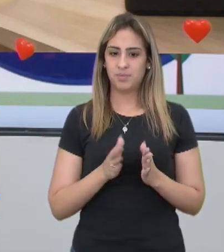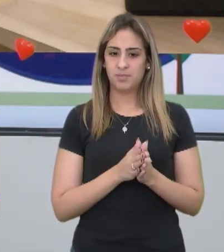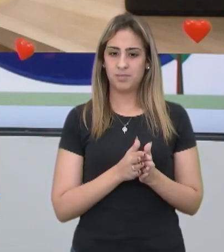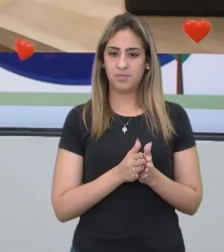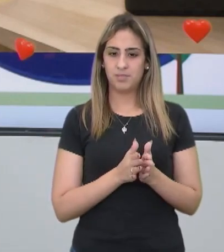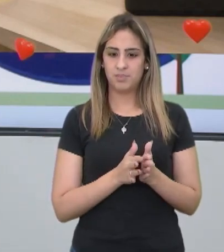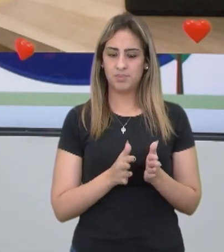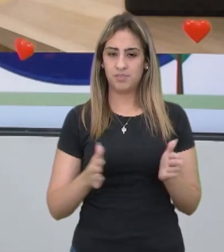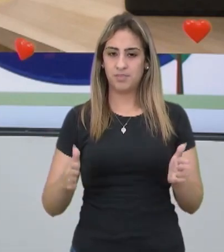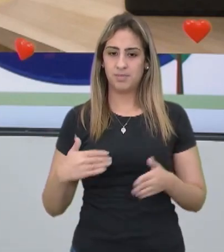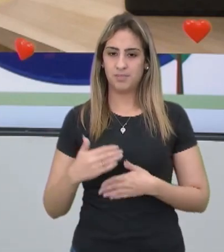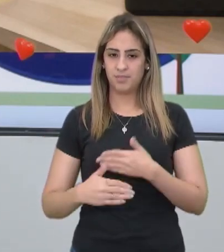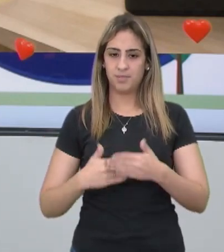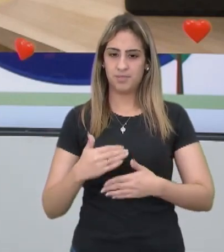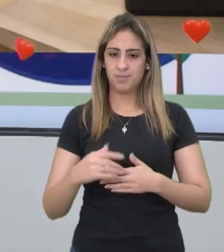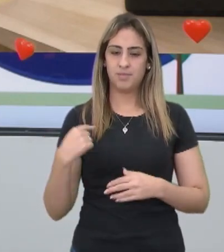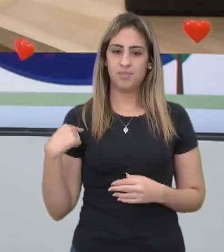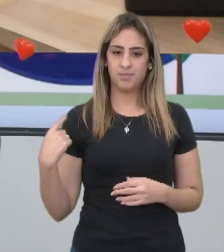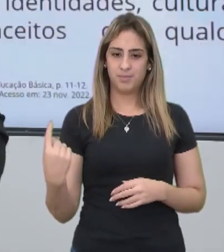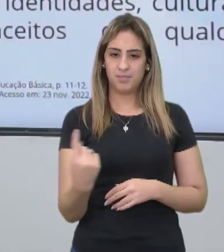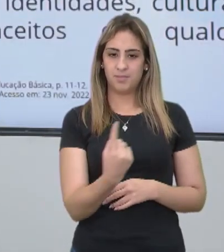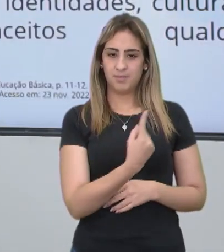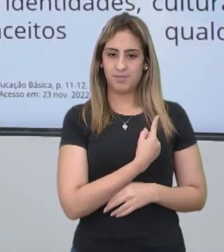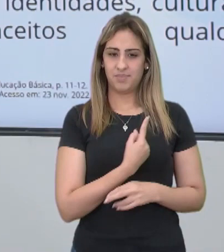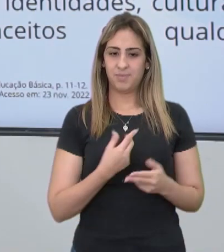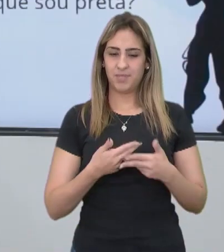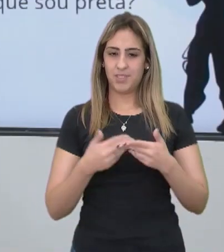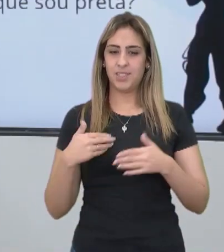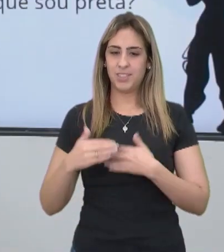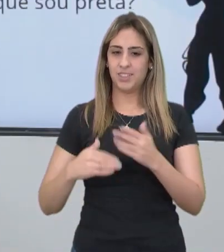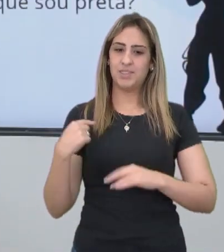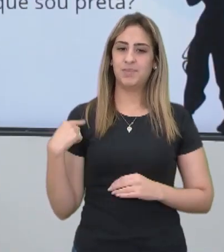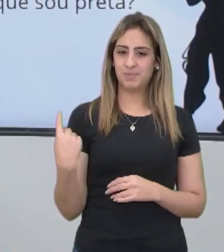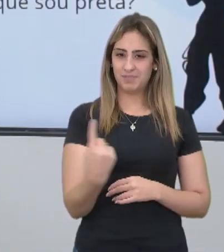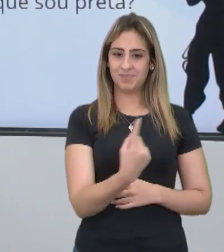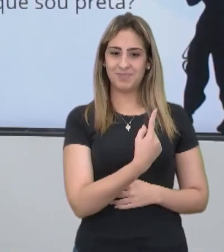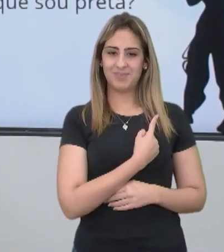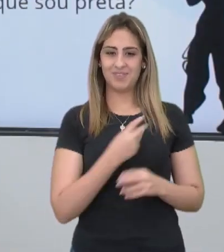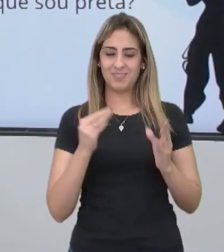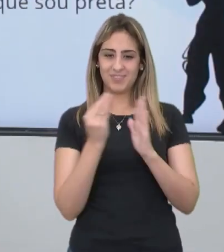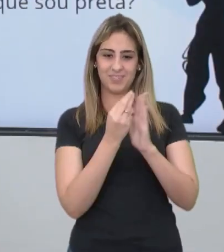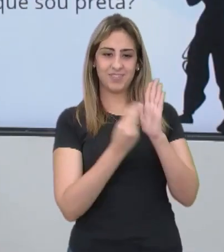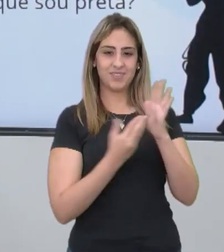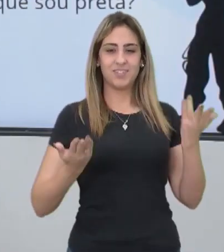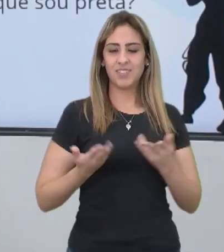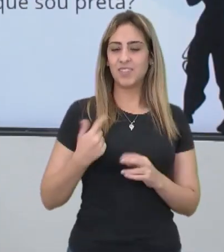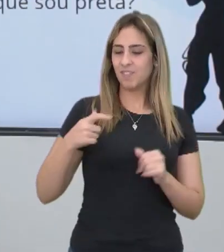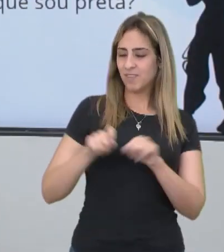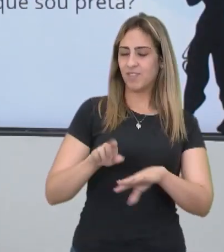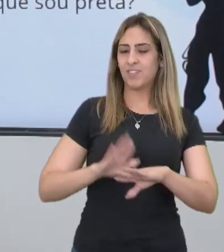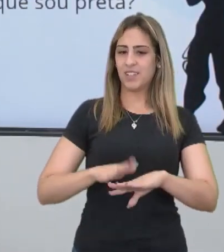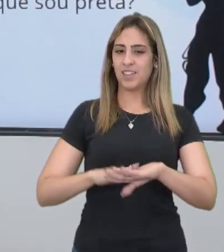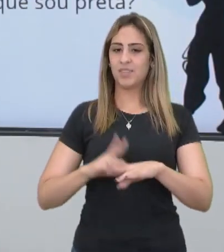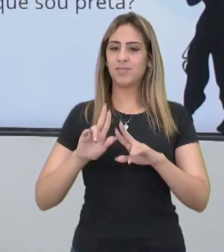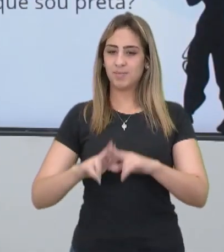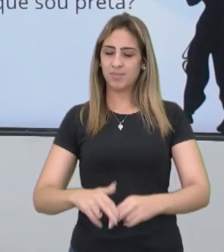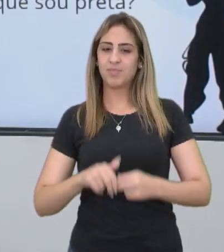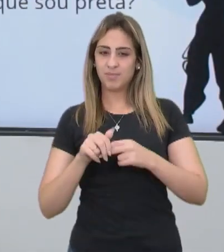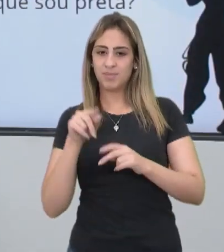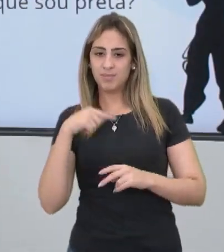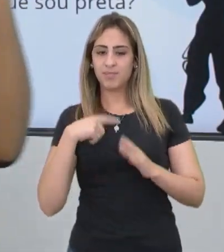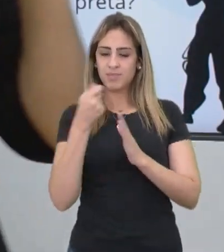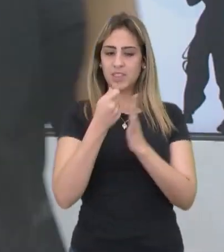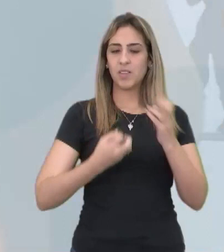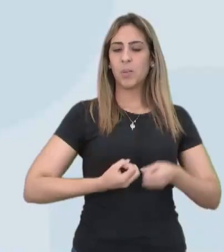o poema que eu fiz na primeira aula que eu cheguei aqui no Centro de Mídias e fui hostilizada. Por conta disso, eu escrevi